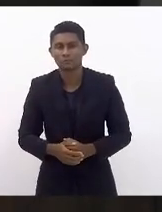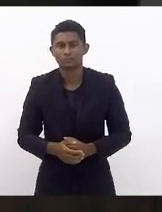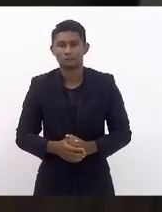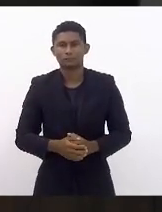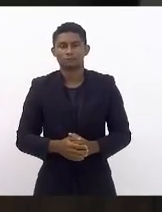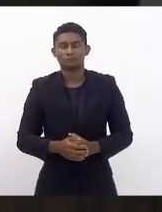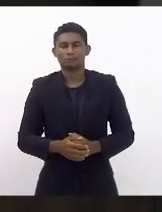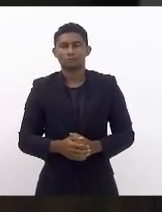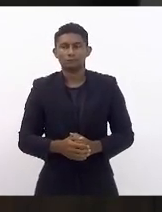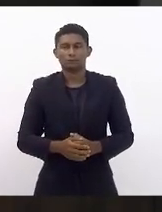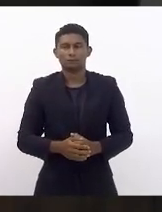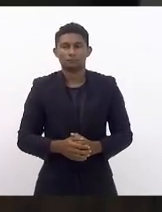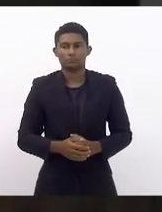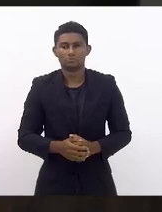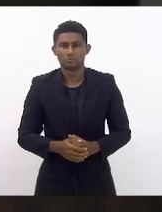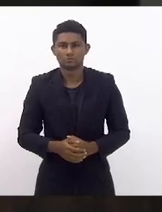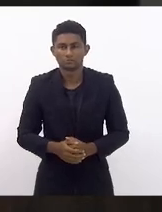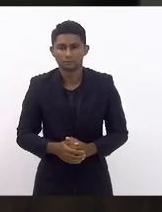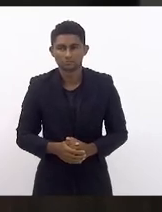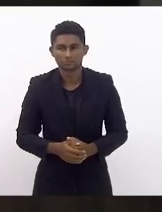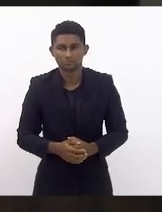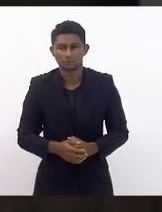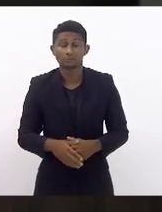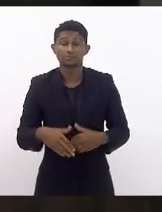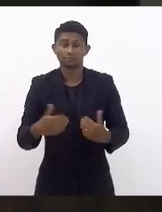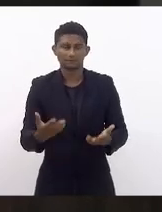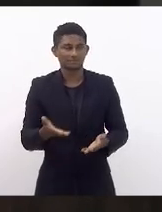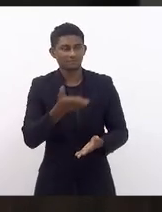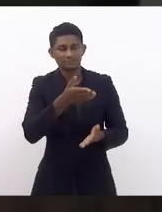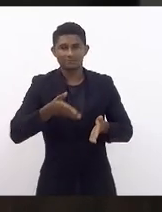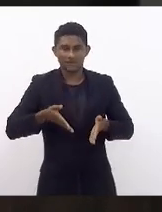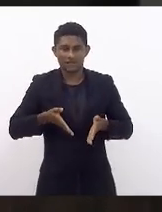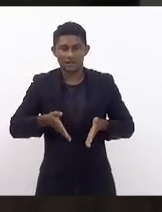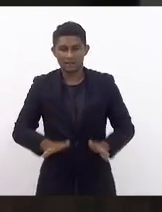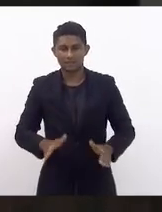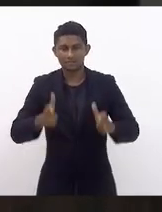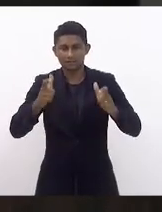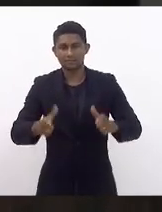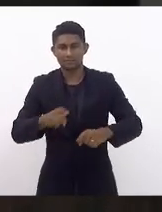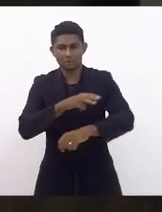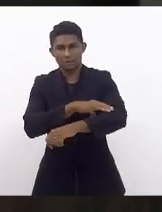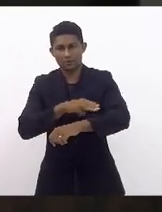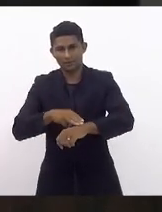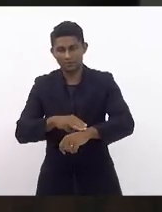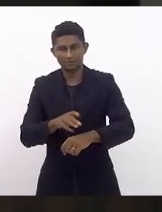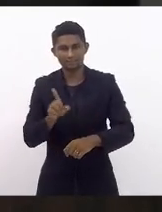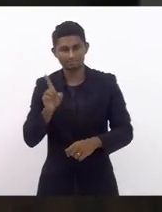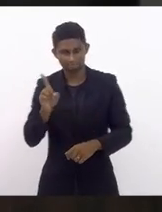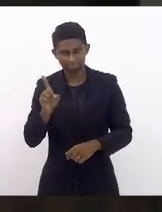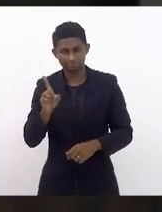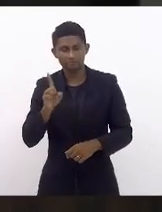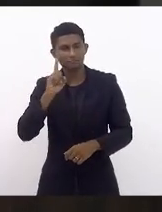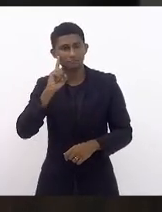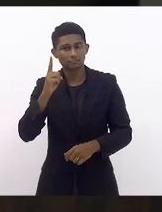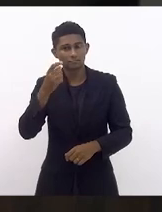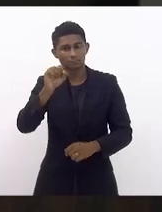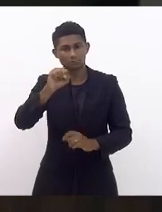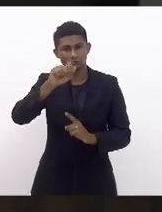gente. Nascido em Macaé, no Norte Fluminense, em 8